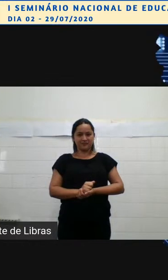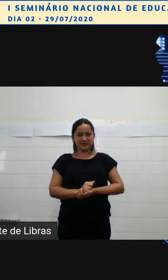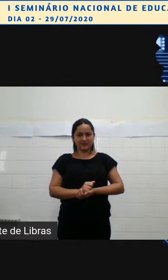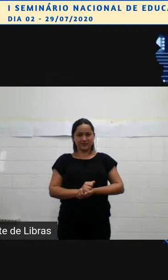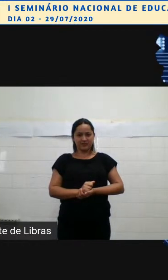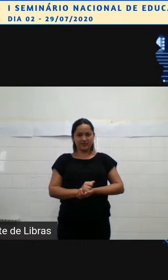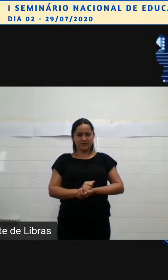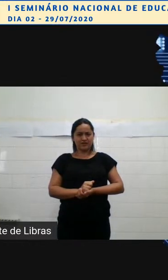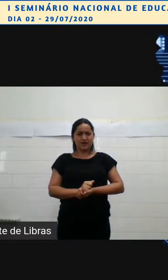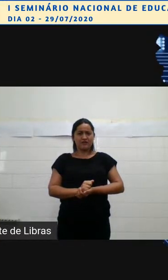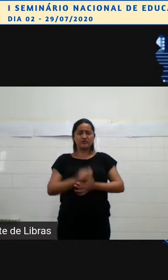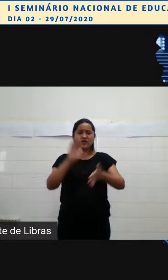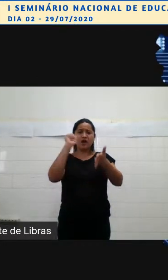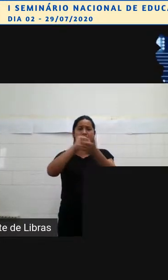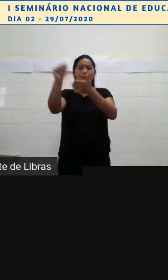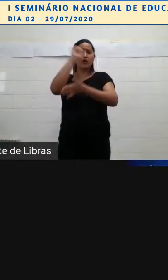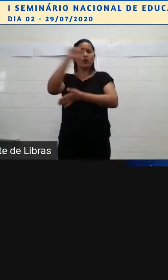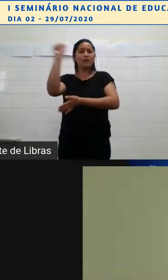Rodrigo fica.